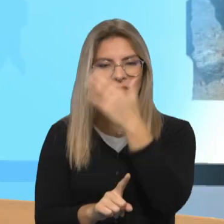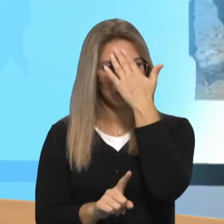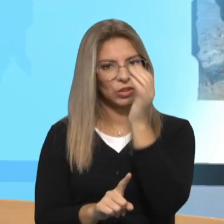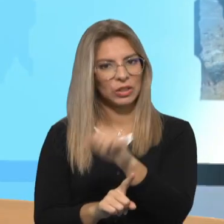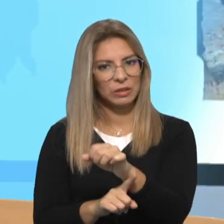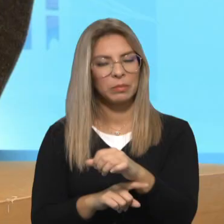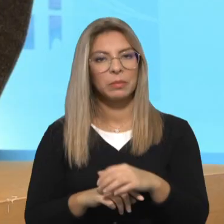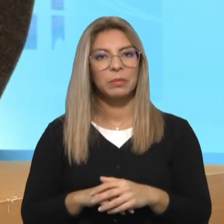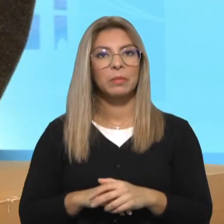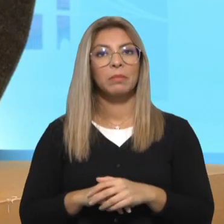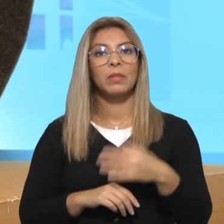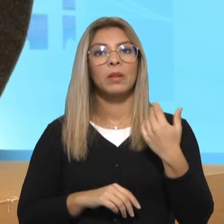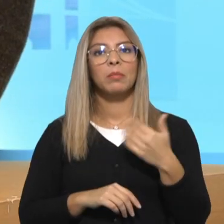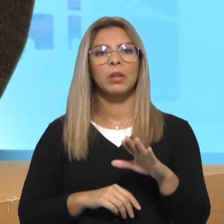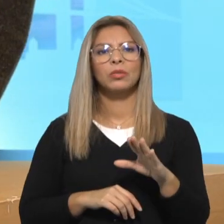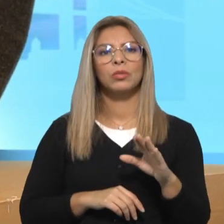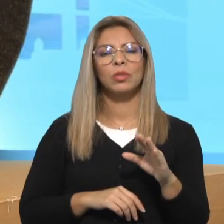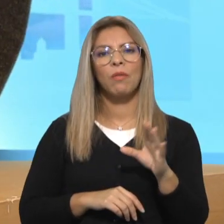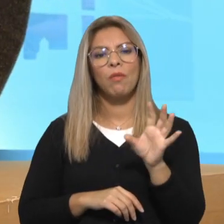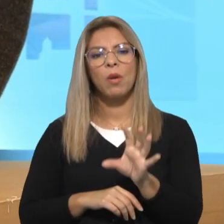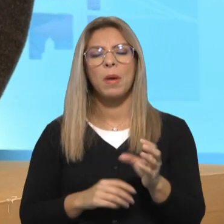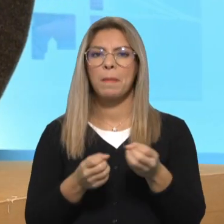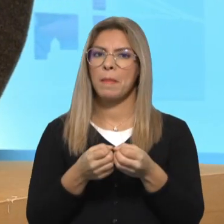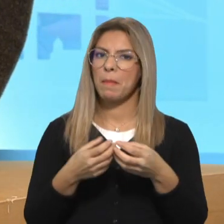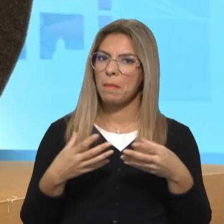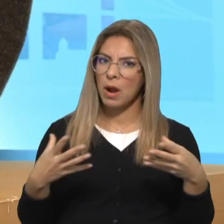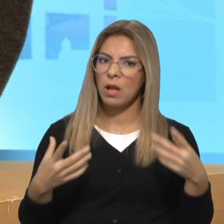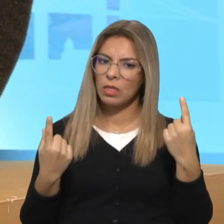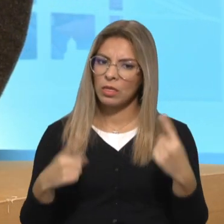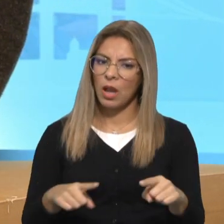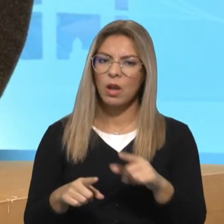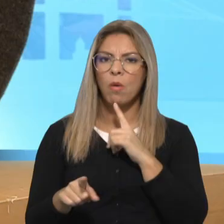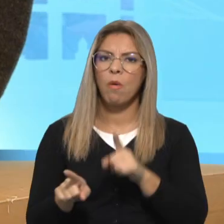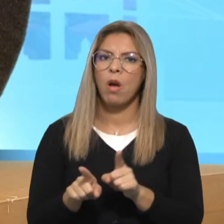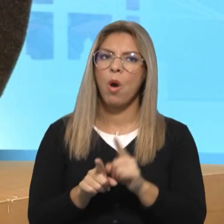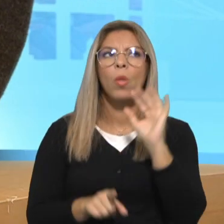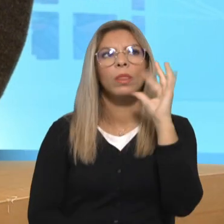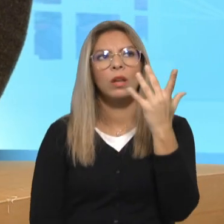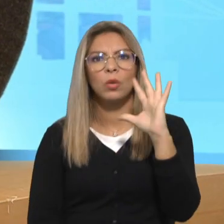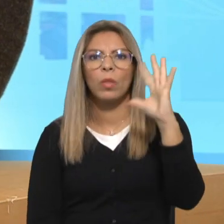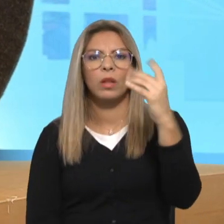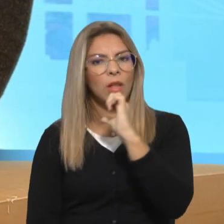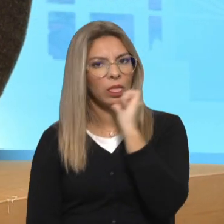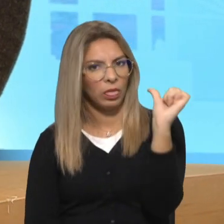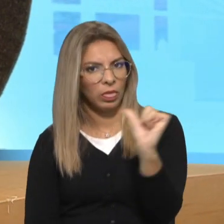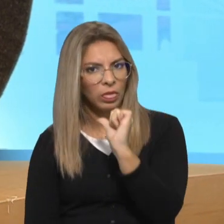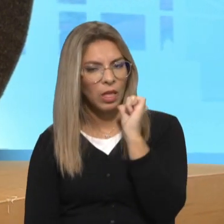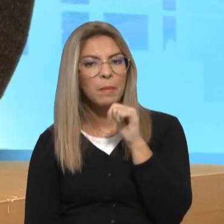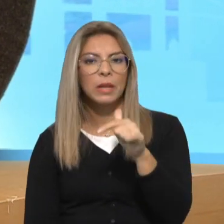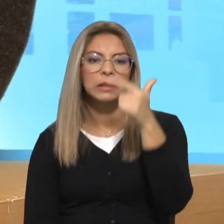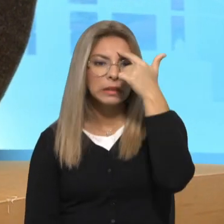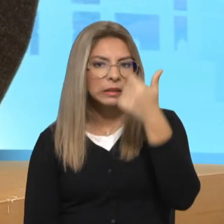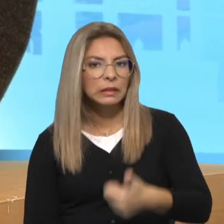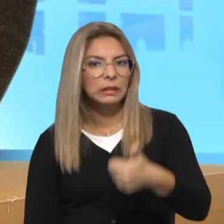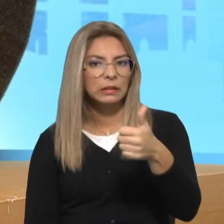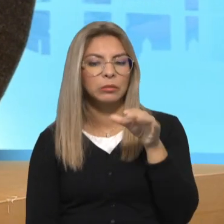Sim. Eu acho que também nas paróquias, nos conselhos paroquiais, cada vez há mais. Eu acho que o sínodo está a acontecer, não é? Mas aqui, particularmente entre pessoas